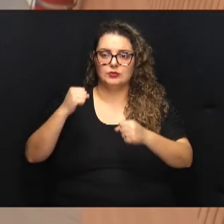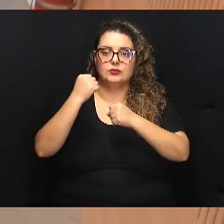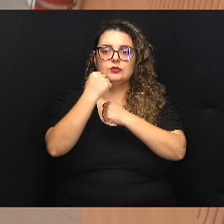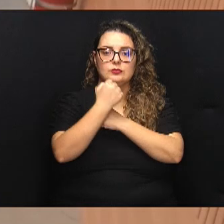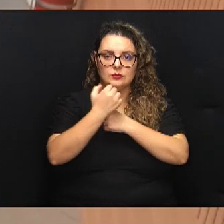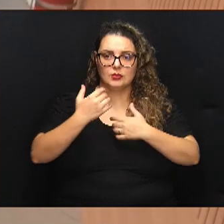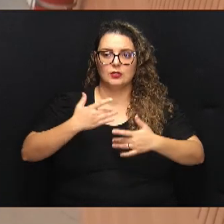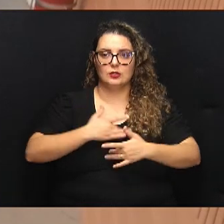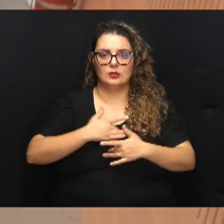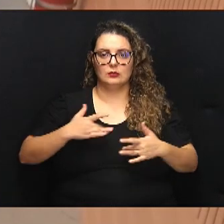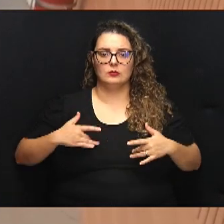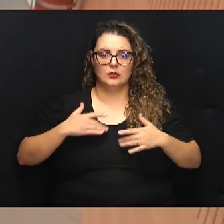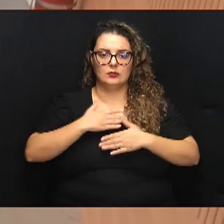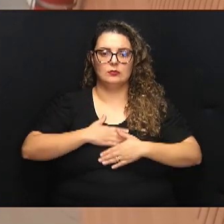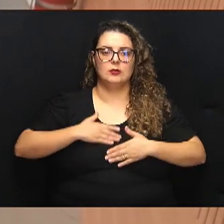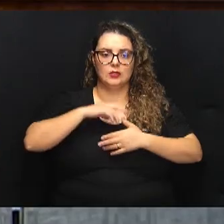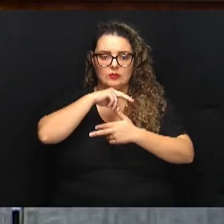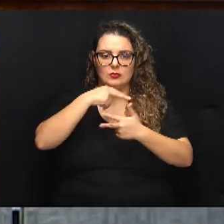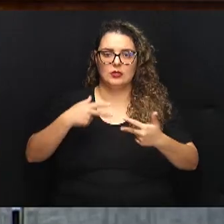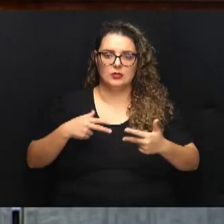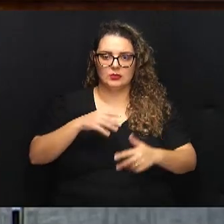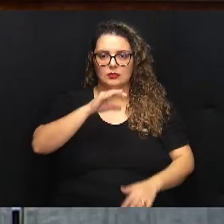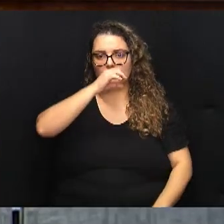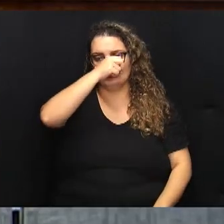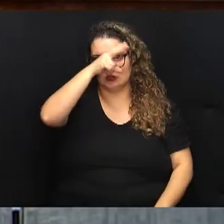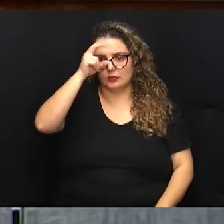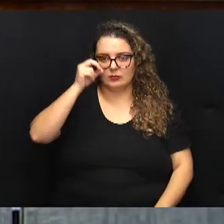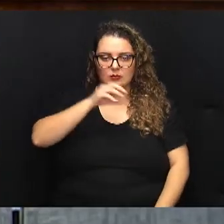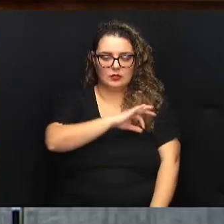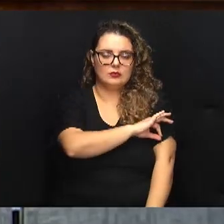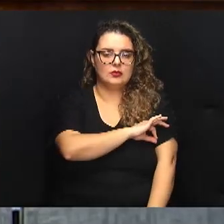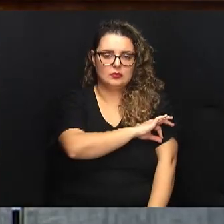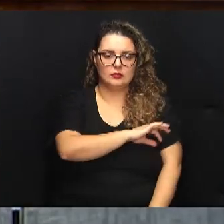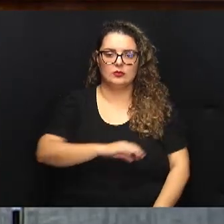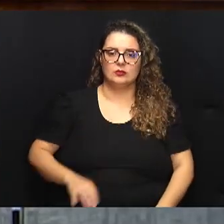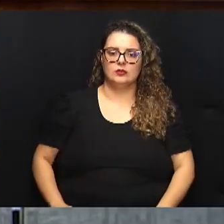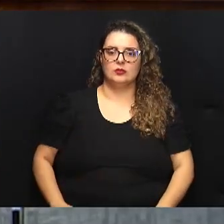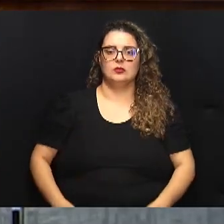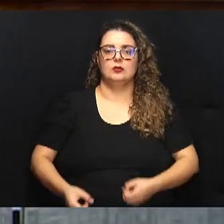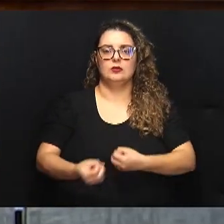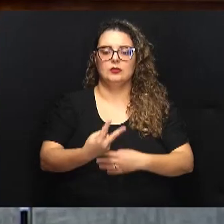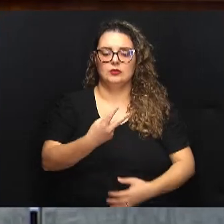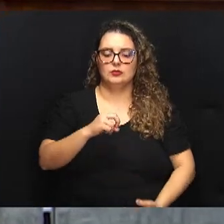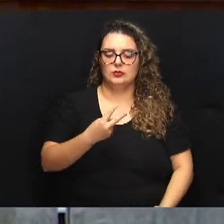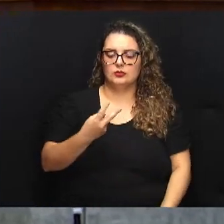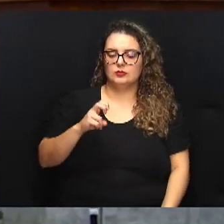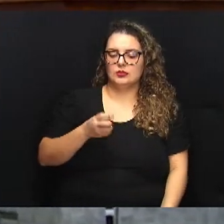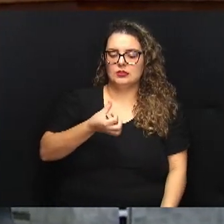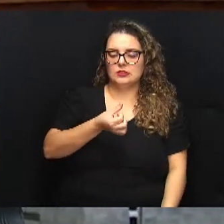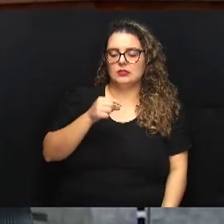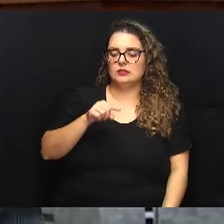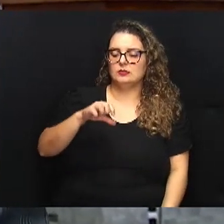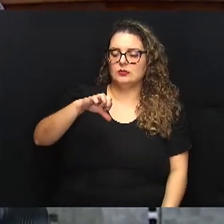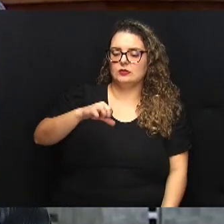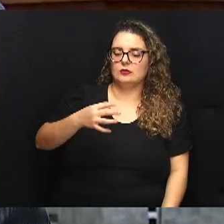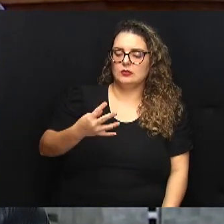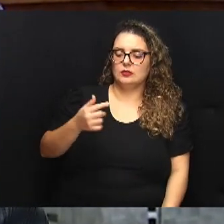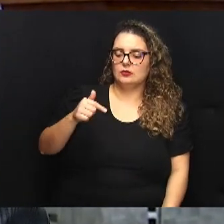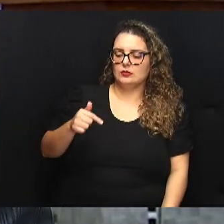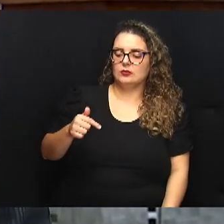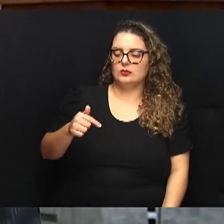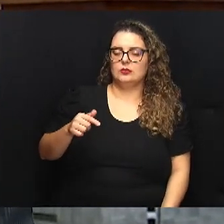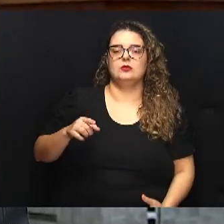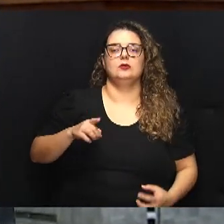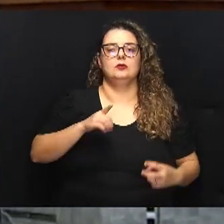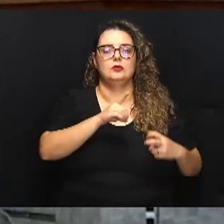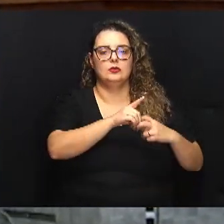e Bem-Estar Animal da Prefeitura. Dados das atividades do DPB em 2025 foram 6.947 atendimentos